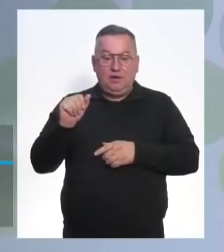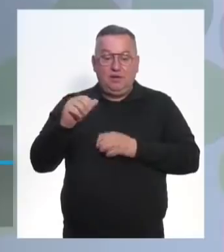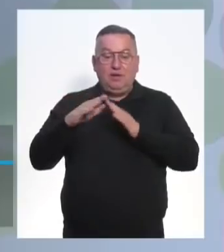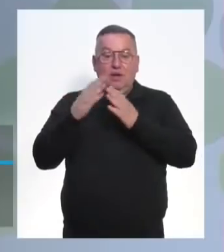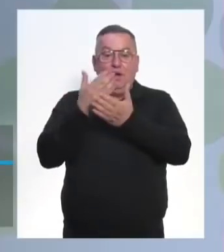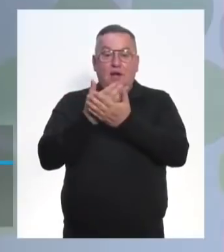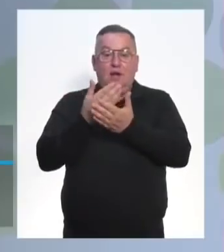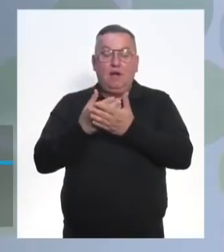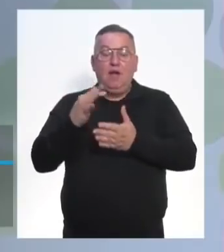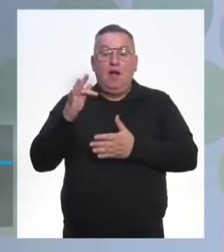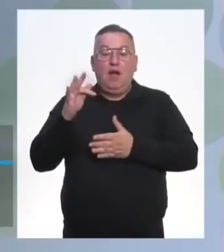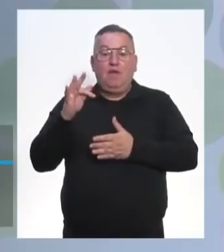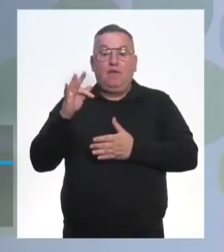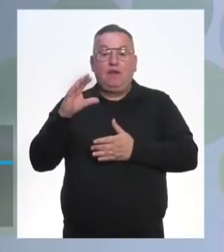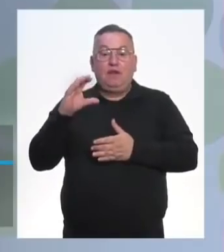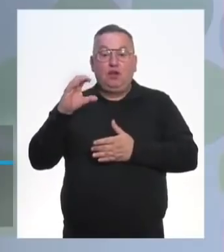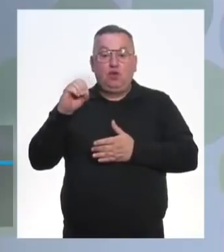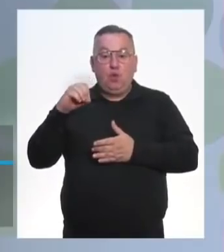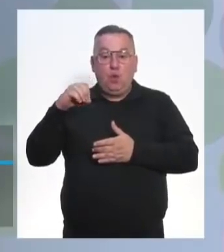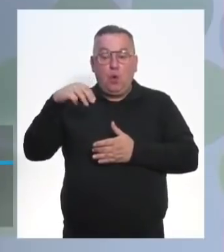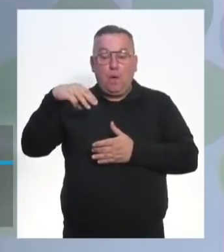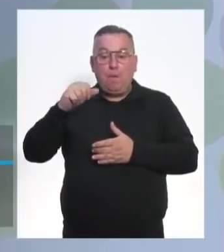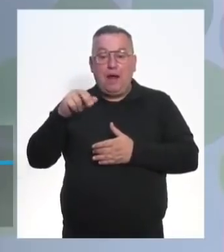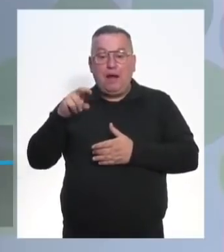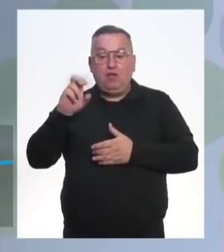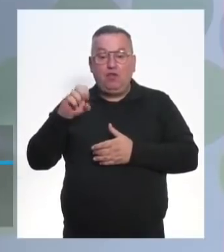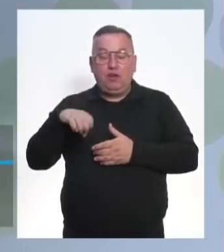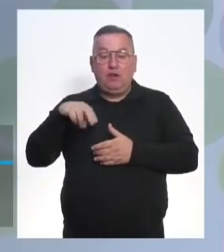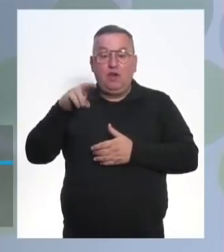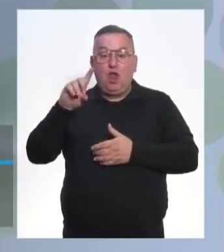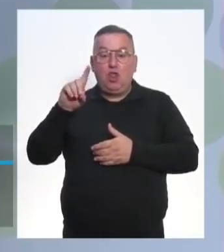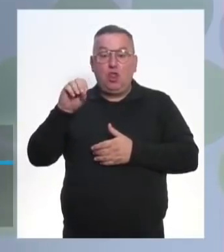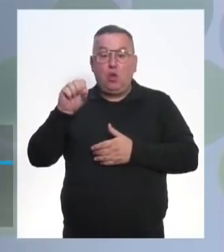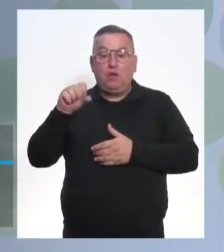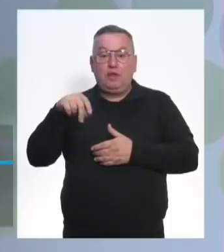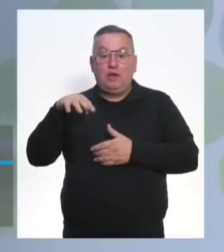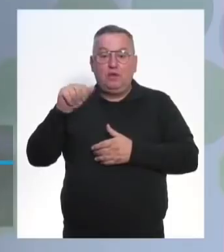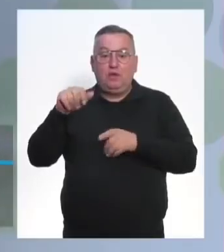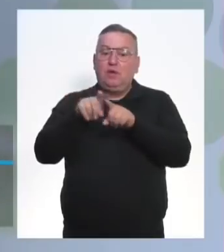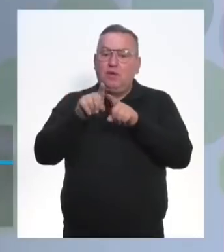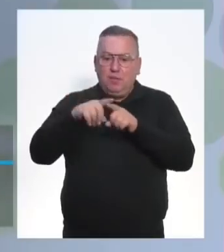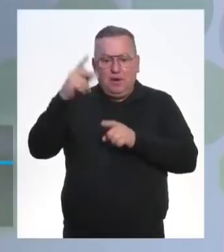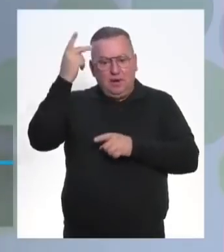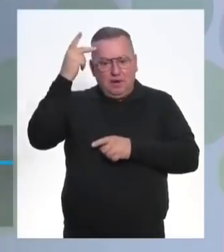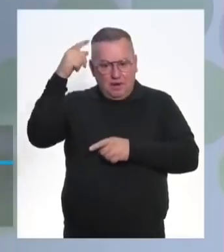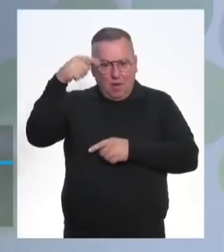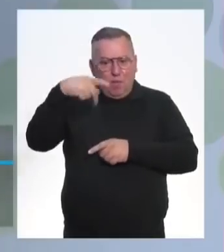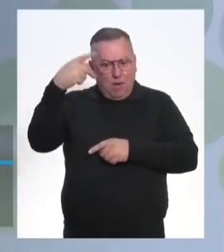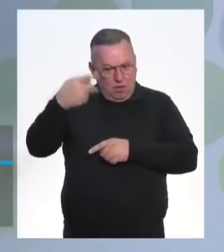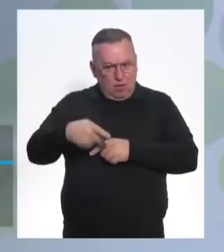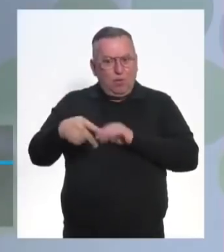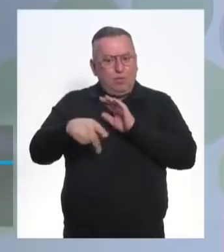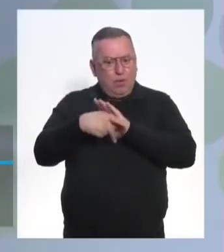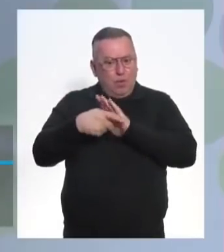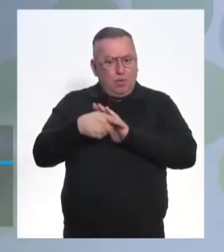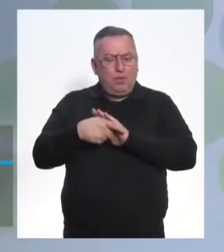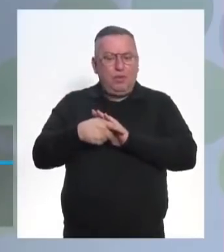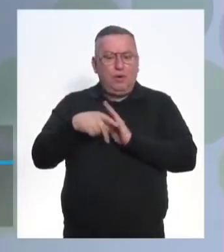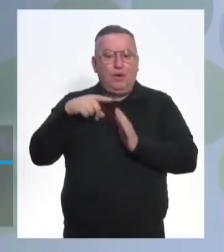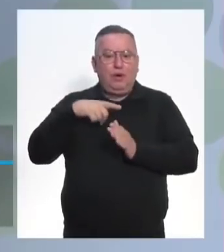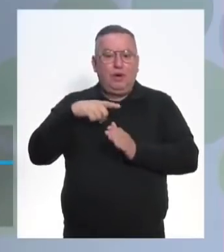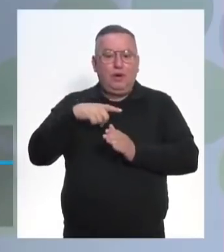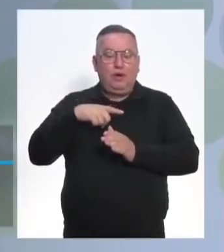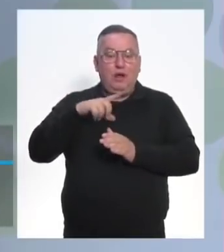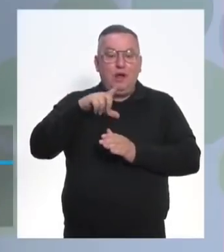Francisco Martim dos Santos, da diretoria de São Vicente aqui. Temos também da capital, Ale. Da Legal. capital aqui nós temos da